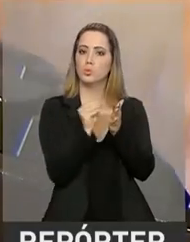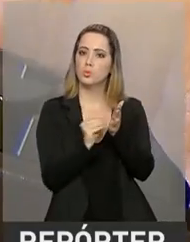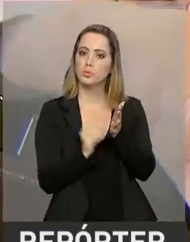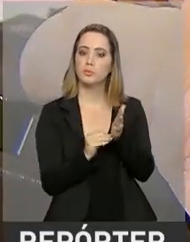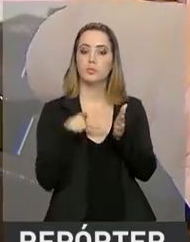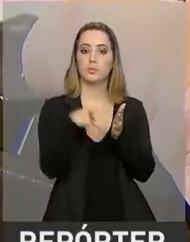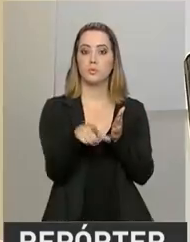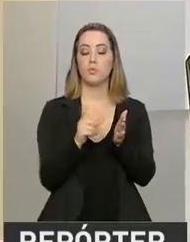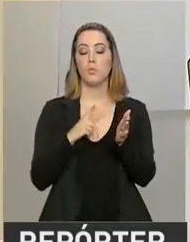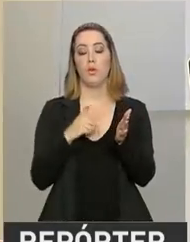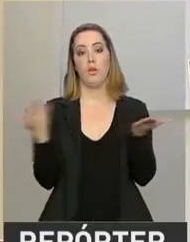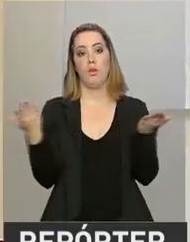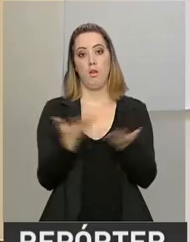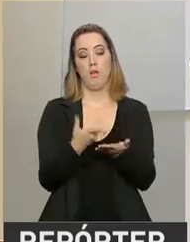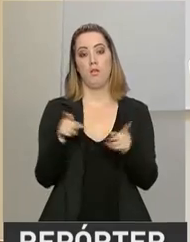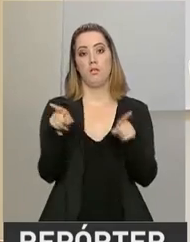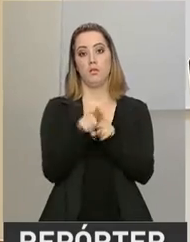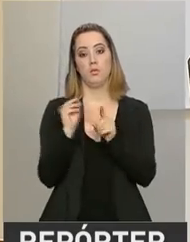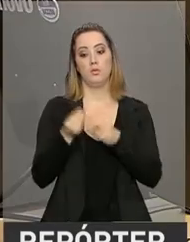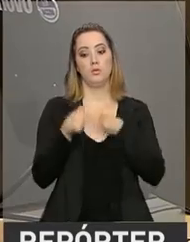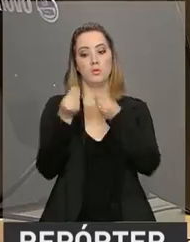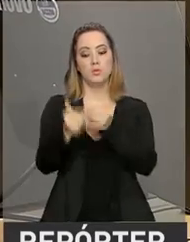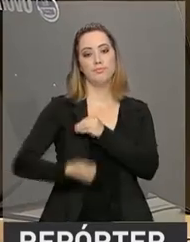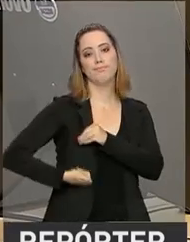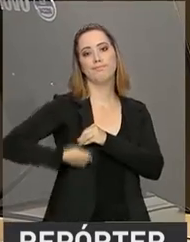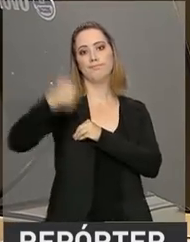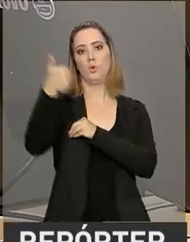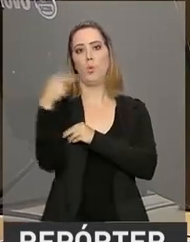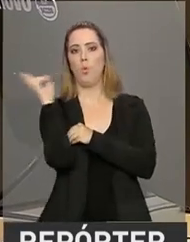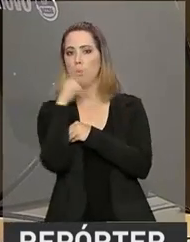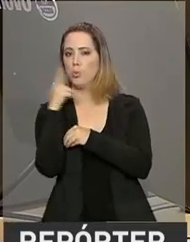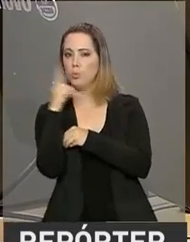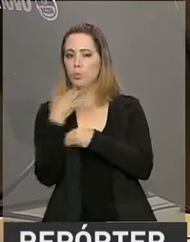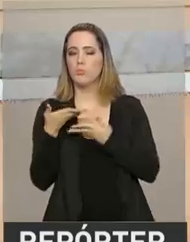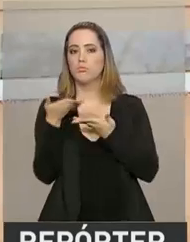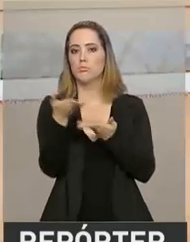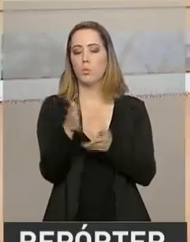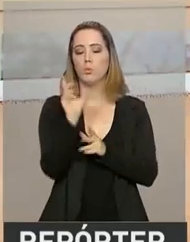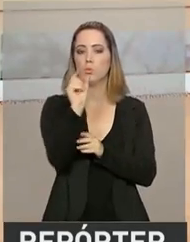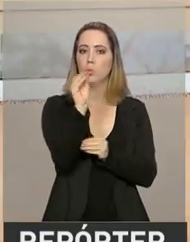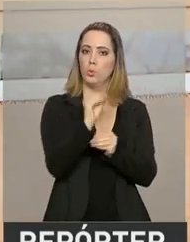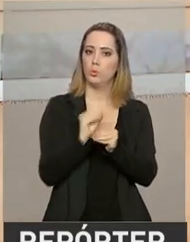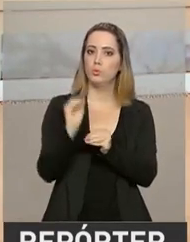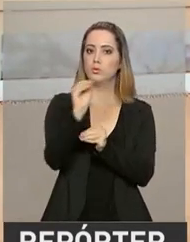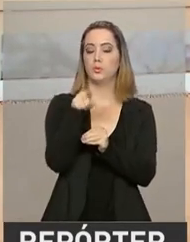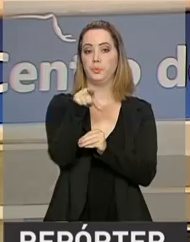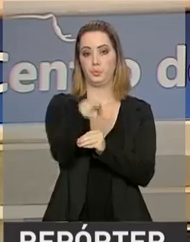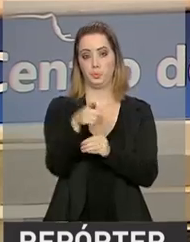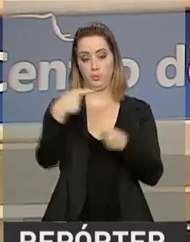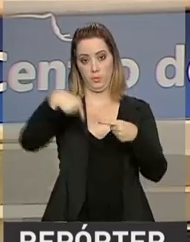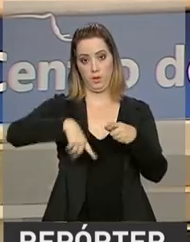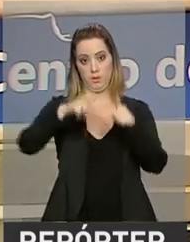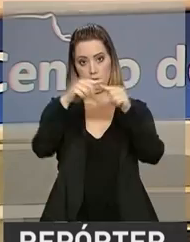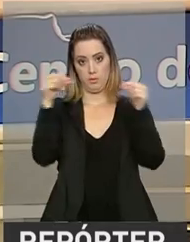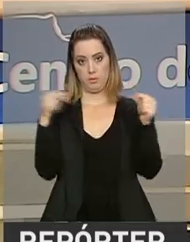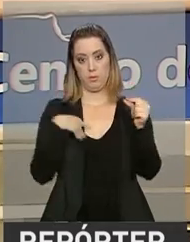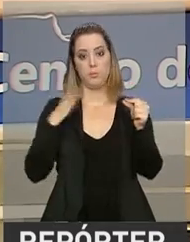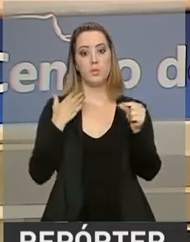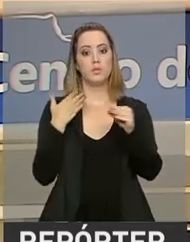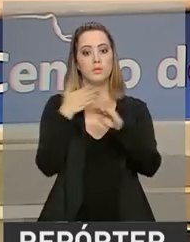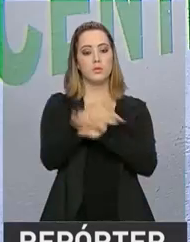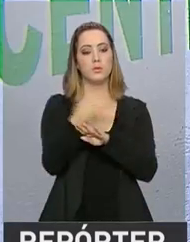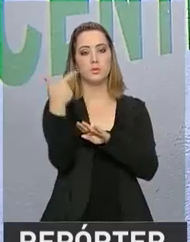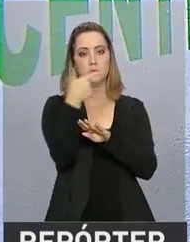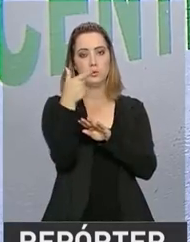A ideia do prontuário eletrônico é dar mais qualidade e agilizar o atendimento. Esta unidade de saúde em Brasília adotou o sistema